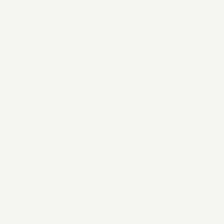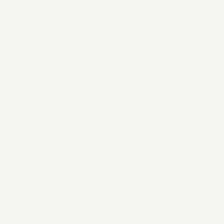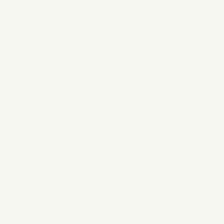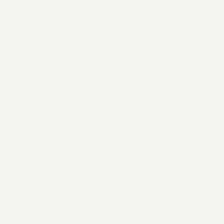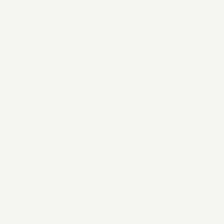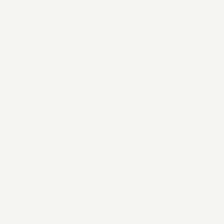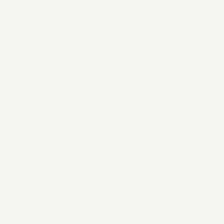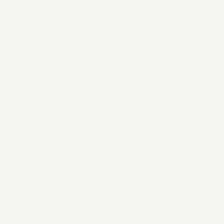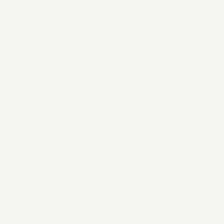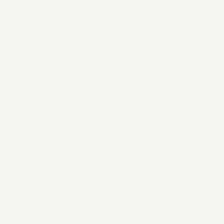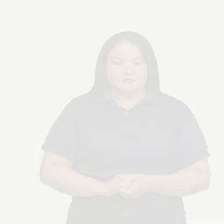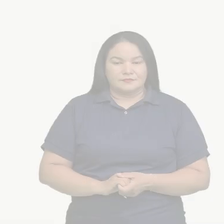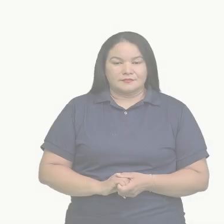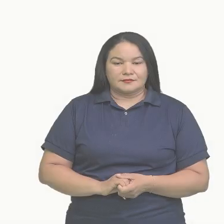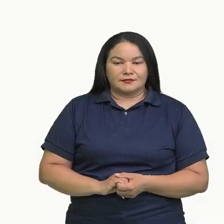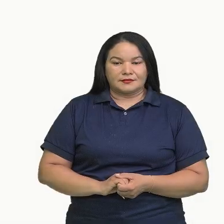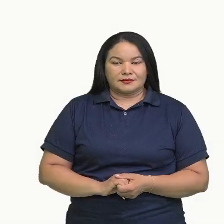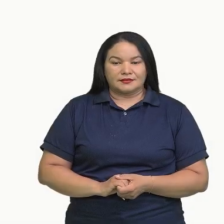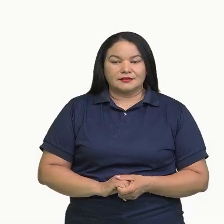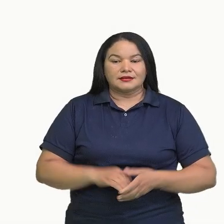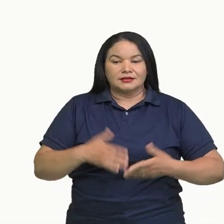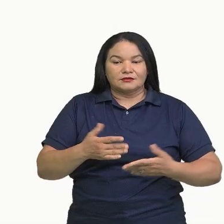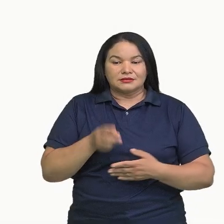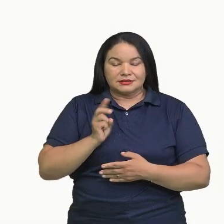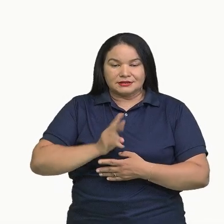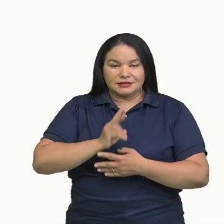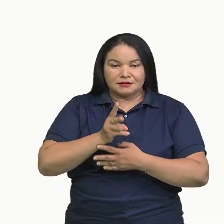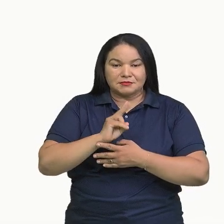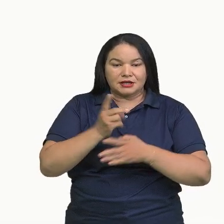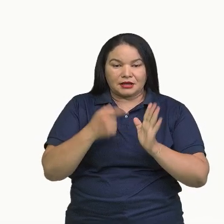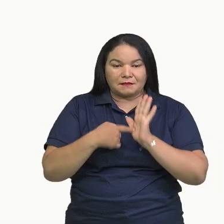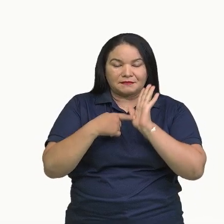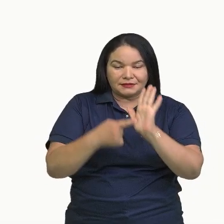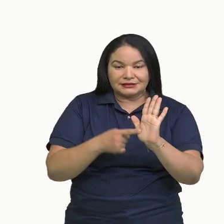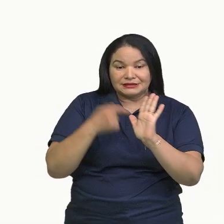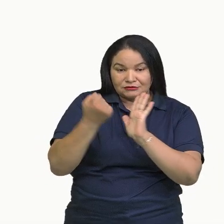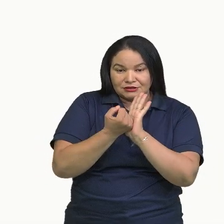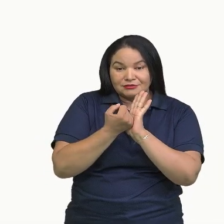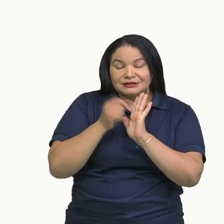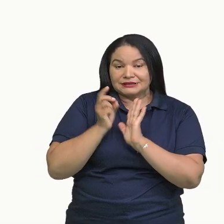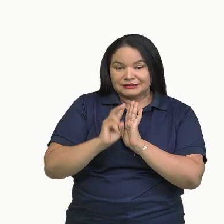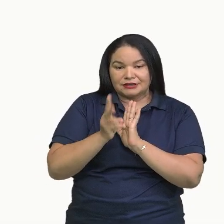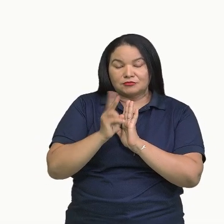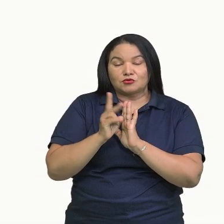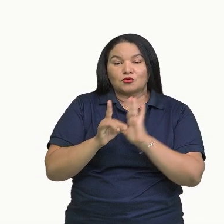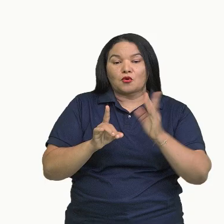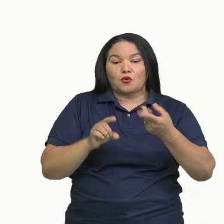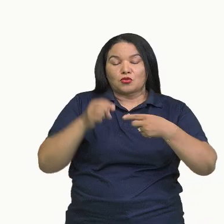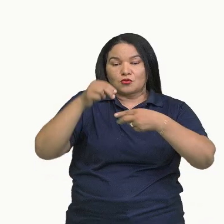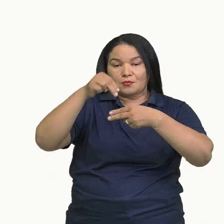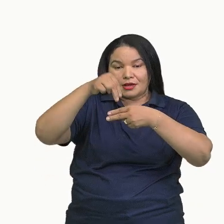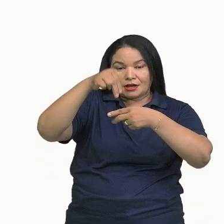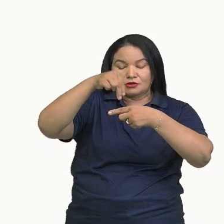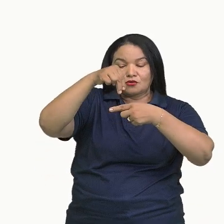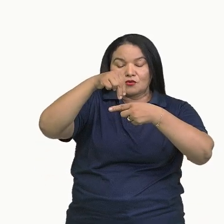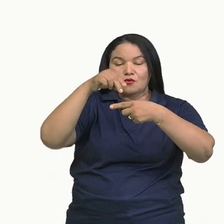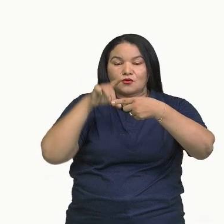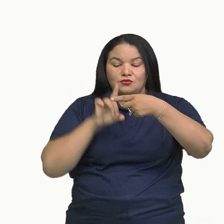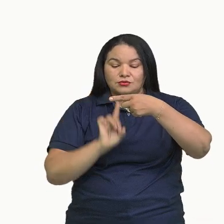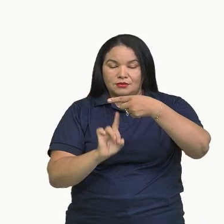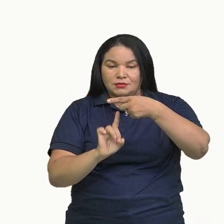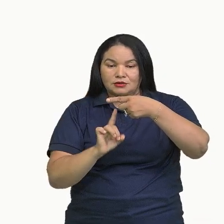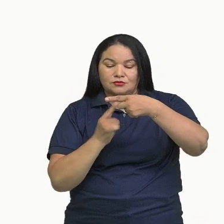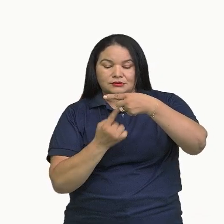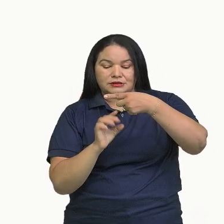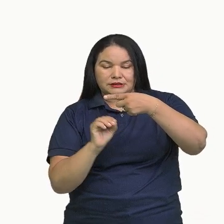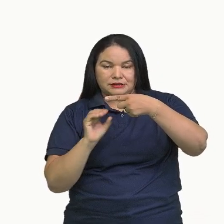vem sobre 100, é uma fração centesimal, o denominador sempre vai ser 100. Mas quando eu realizo a